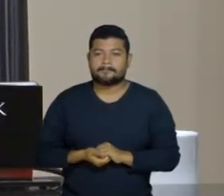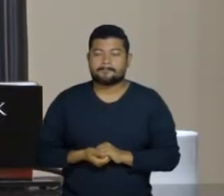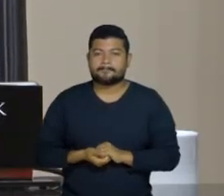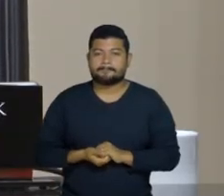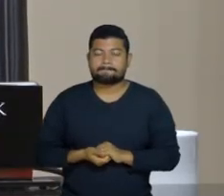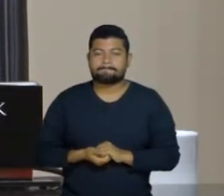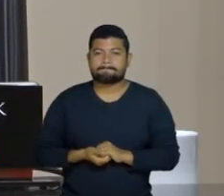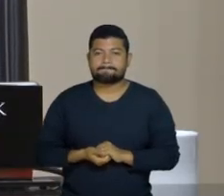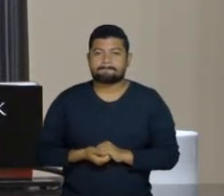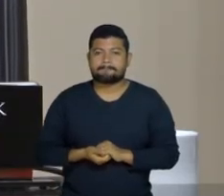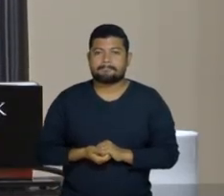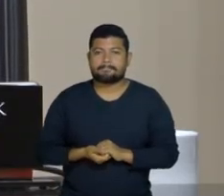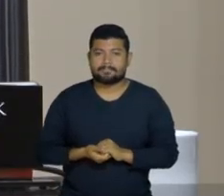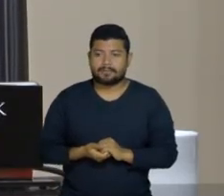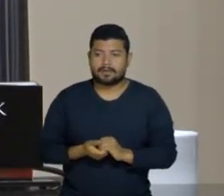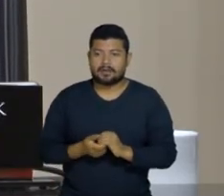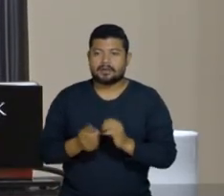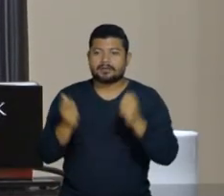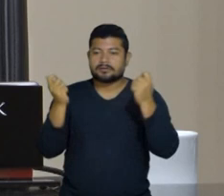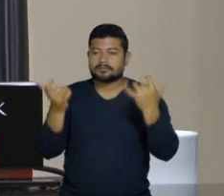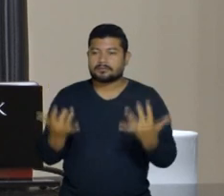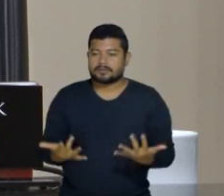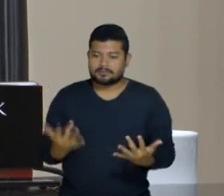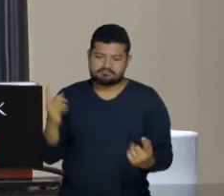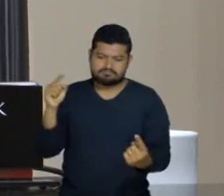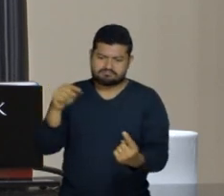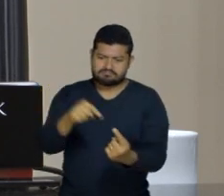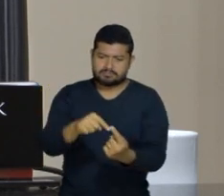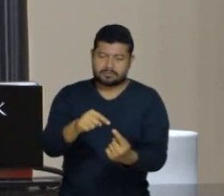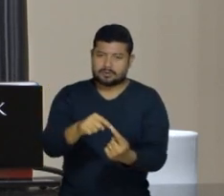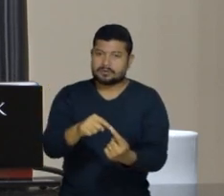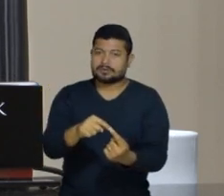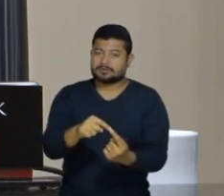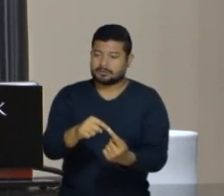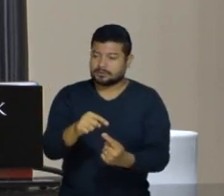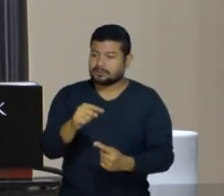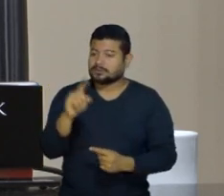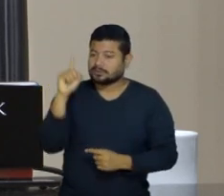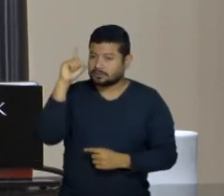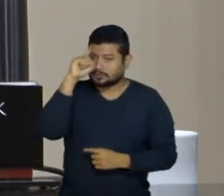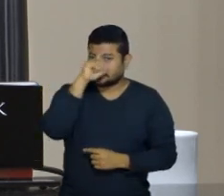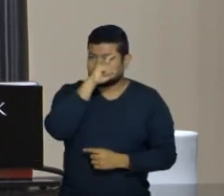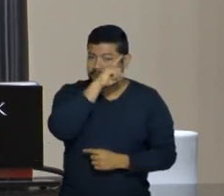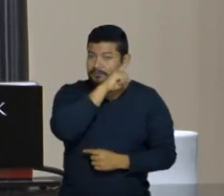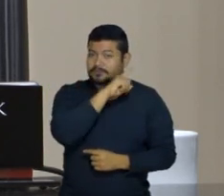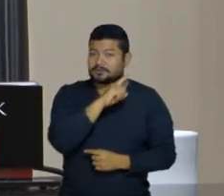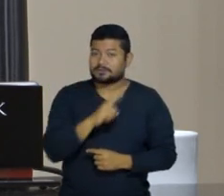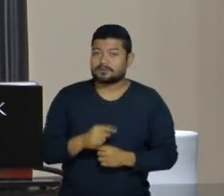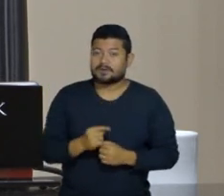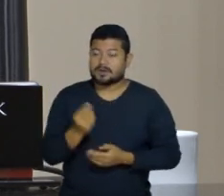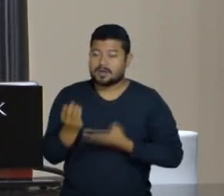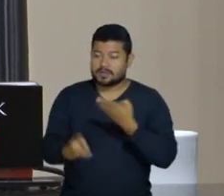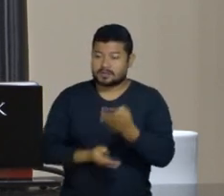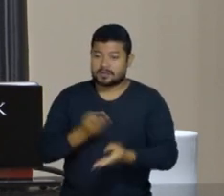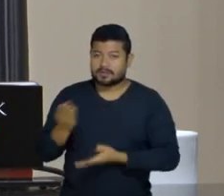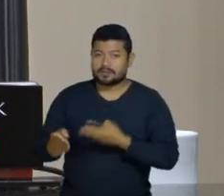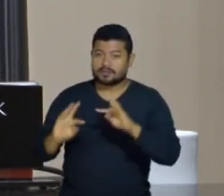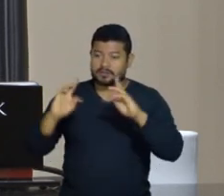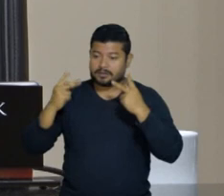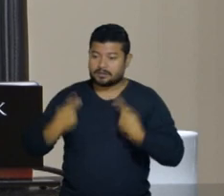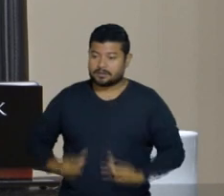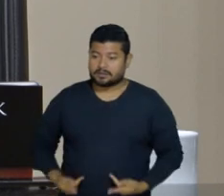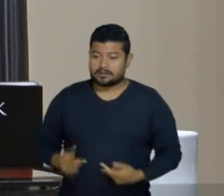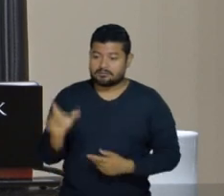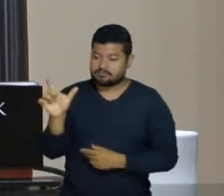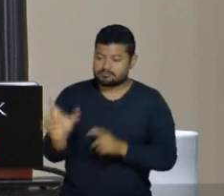Dizer que é uma missão complicada, atender, entender o ser humano. Eu sempre